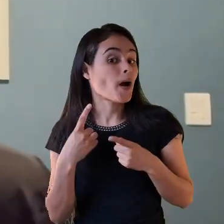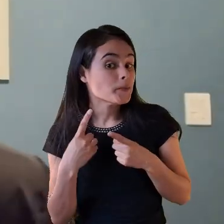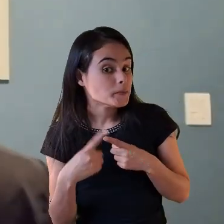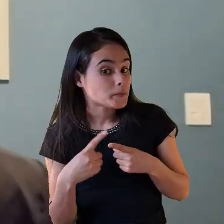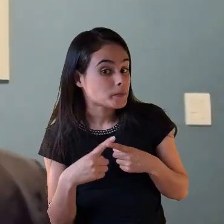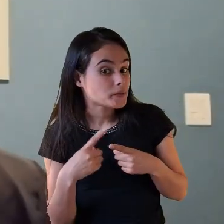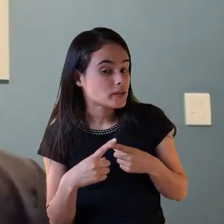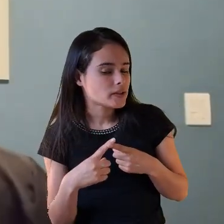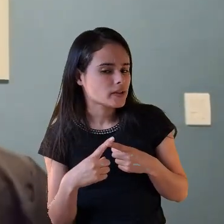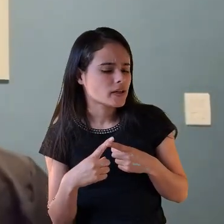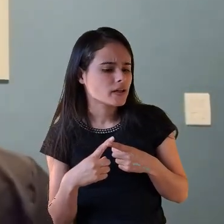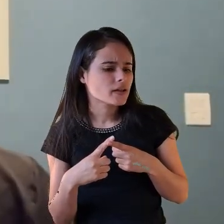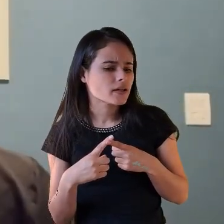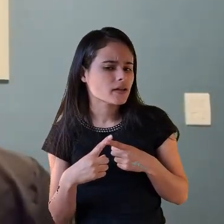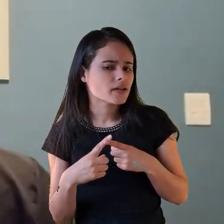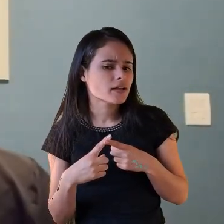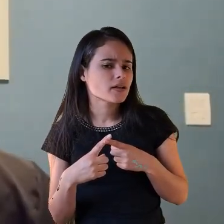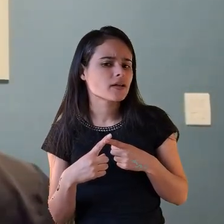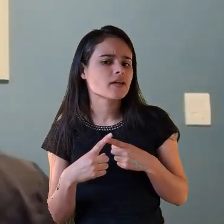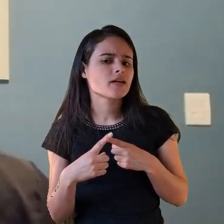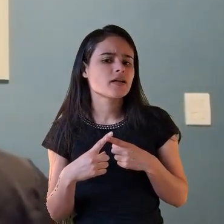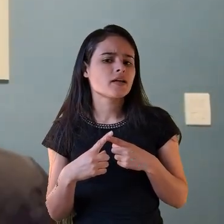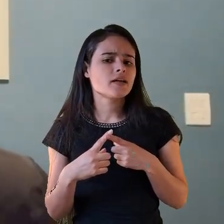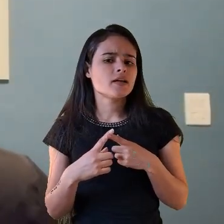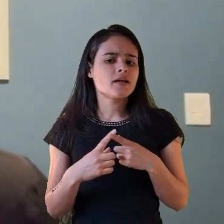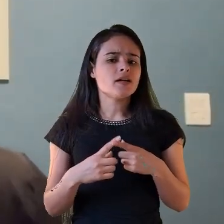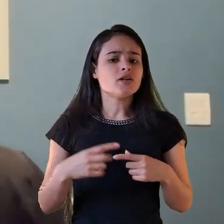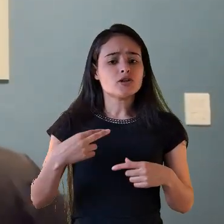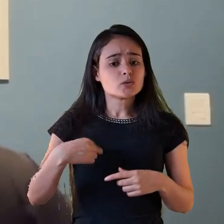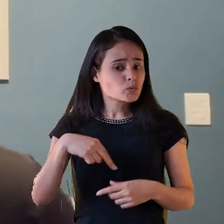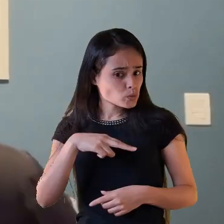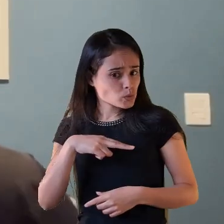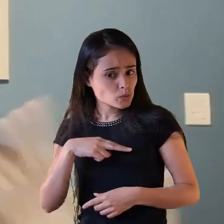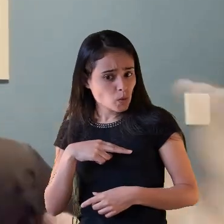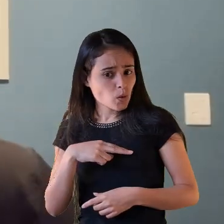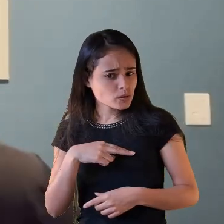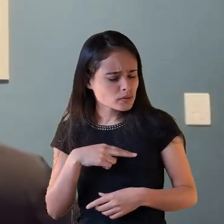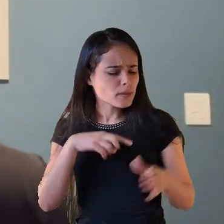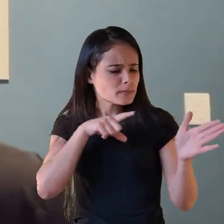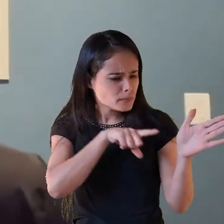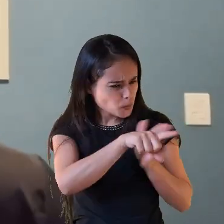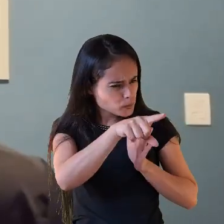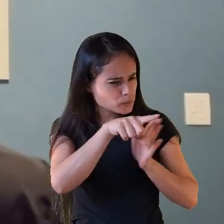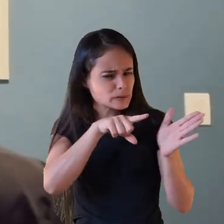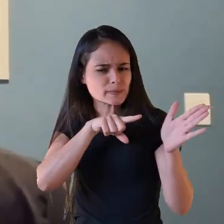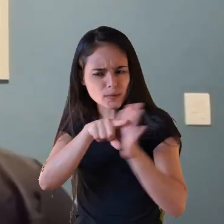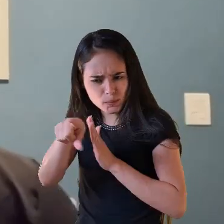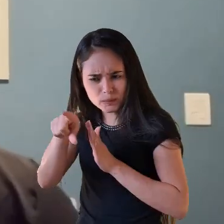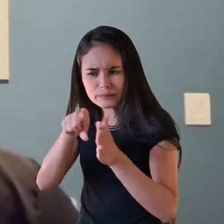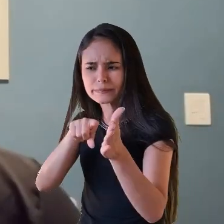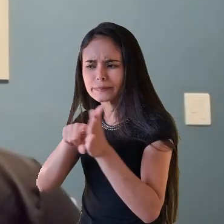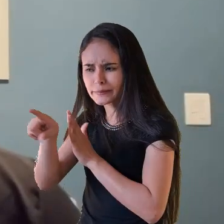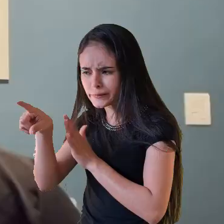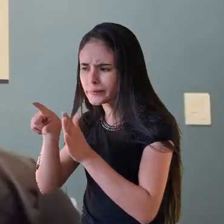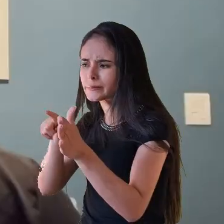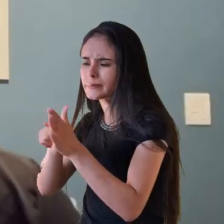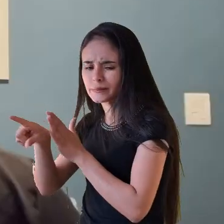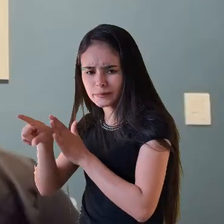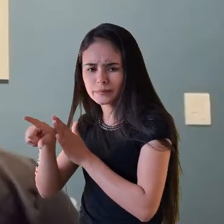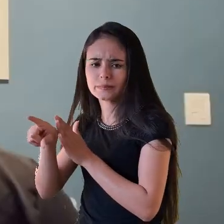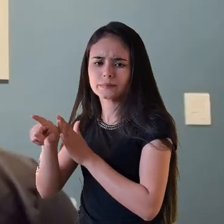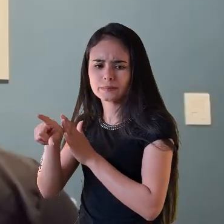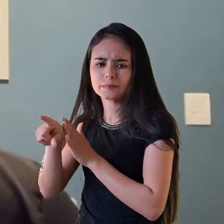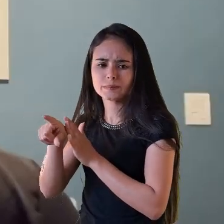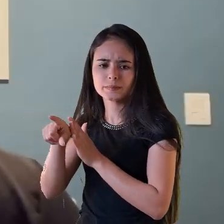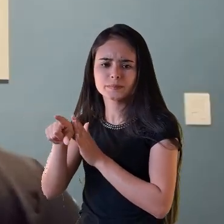muitos intelectuais, e é uma linha que vem desde que as pessoas negras primeiro foram arrancadas do continente